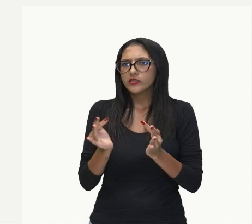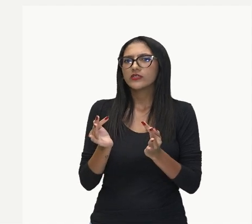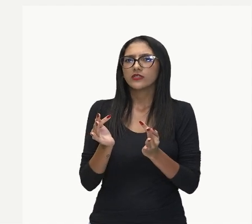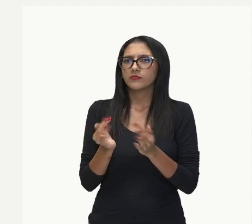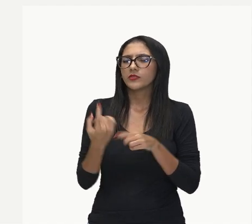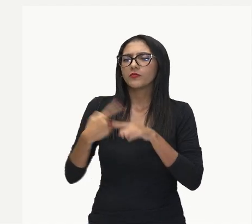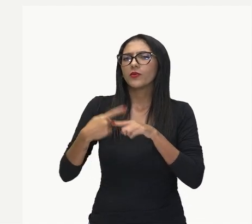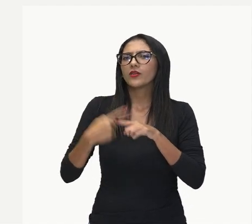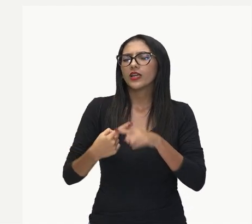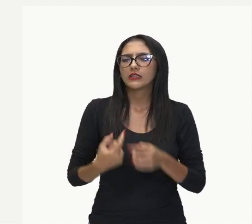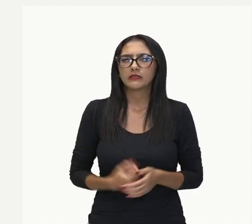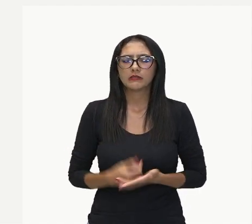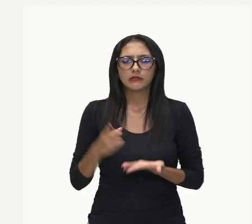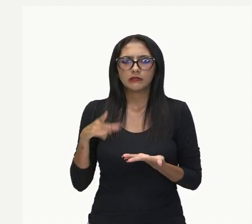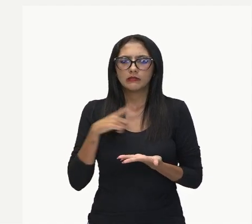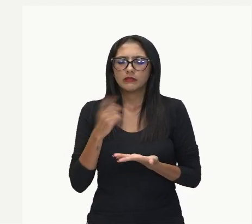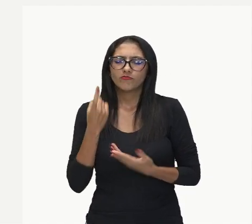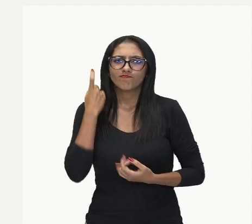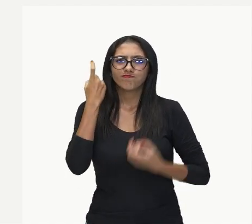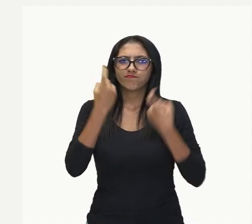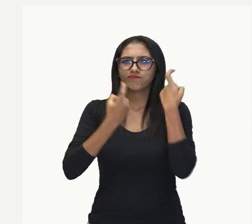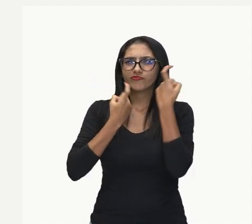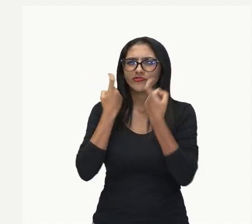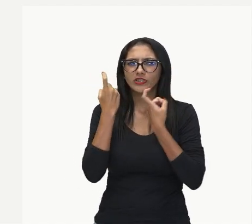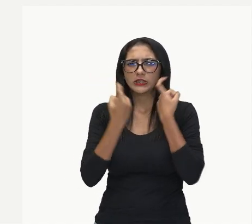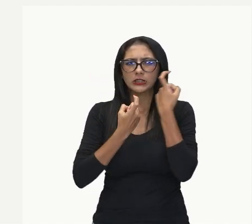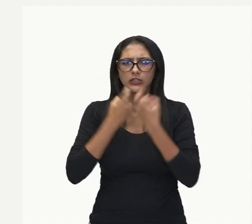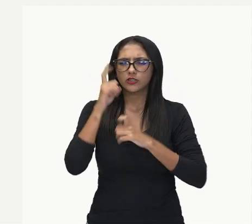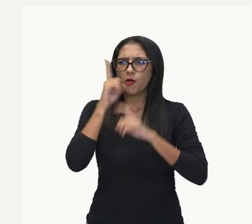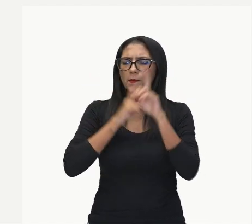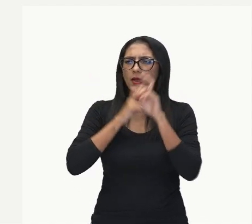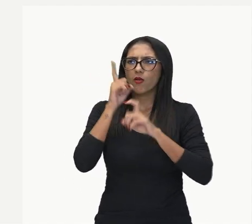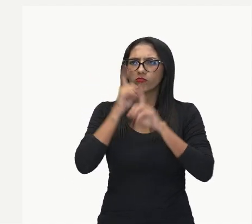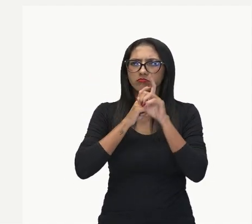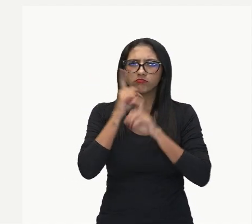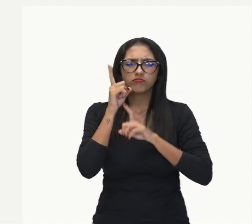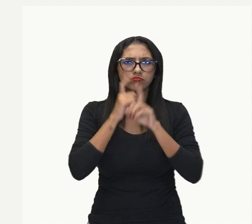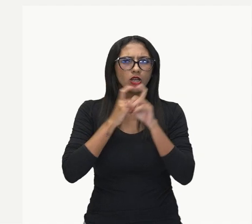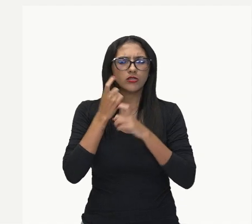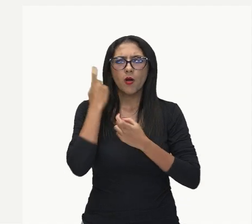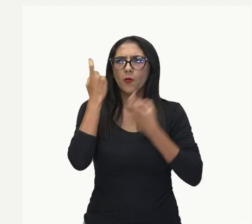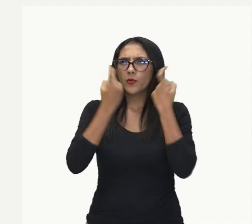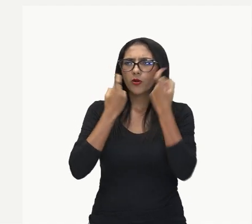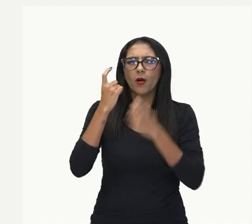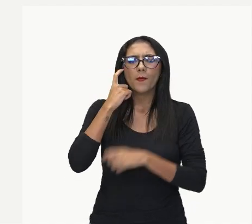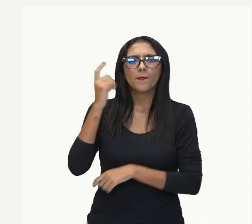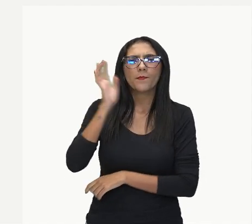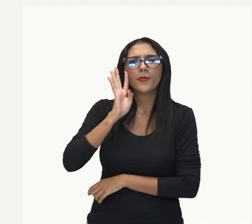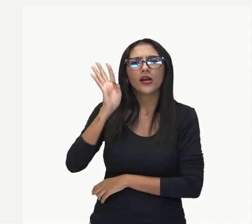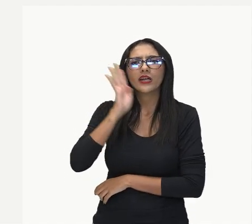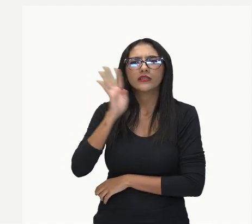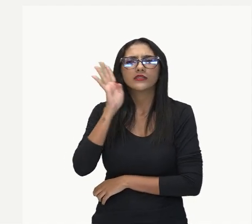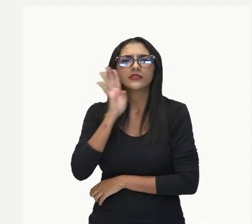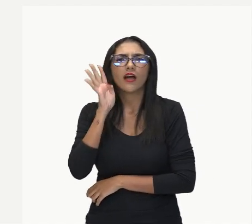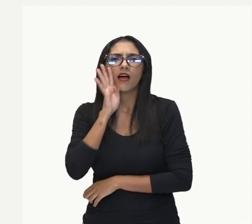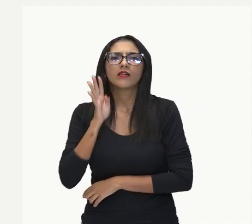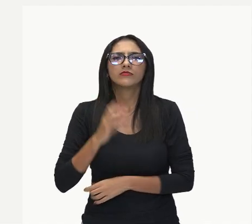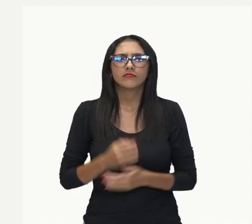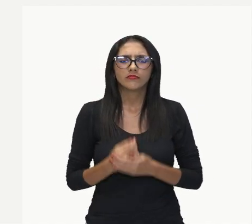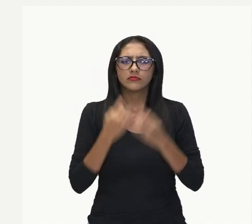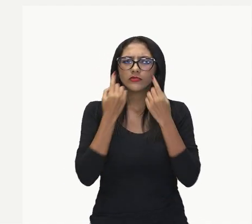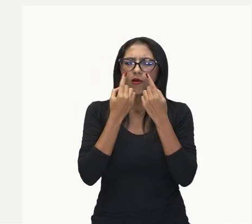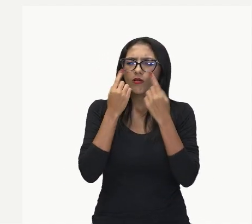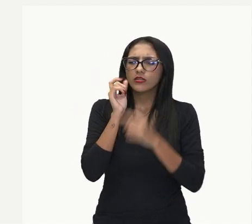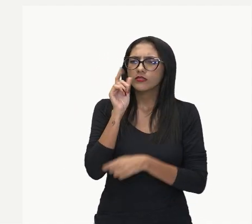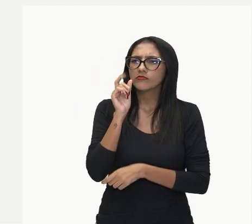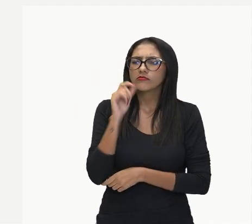quê? Sufocava-se, as rugas da testa aprofundavam-se, os pequenos olhos azuis